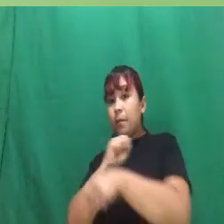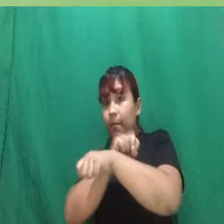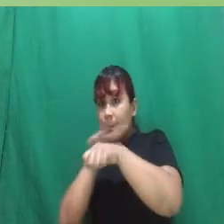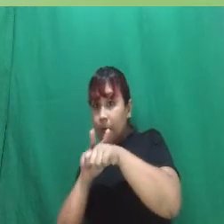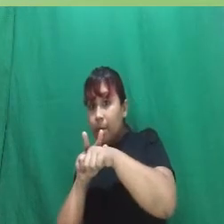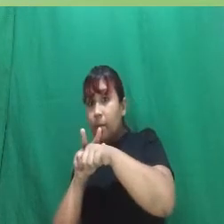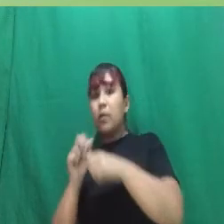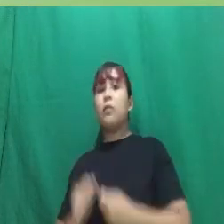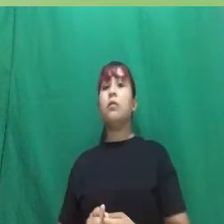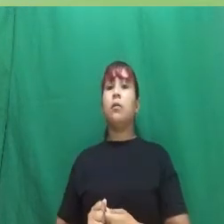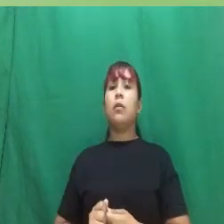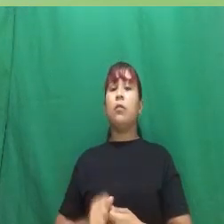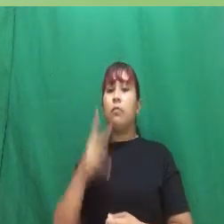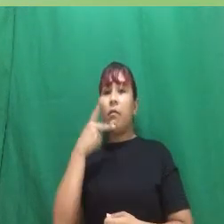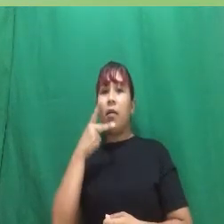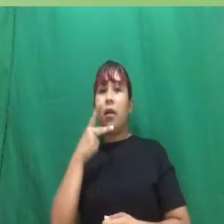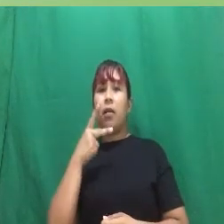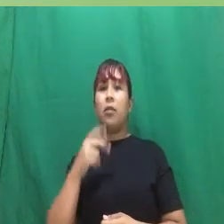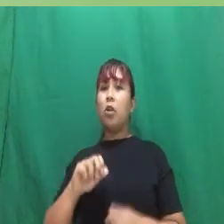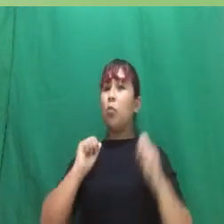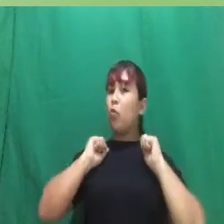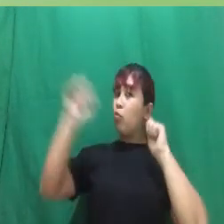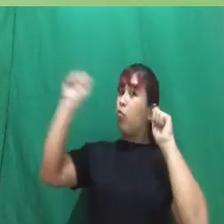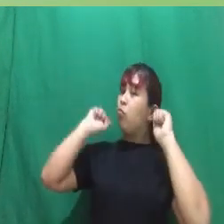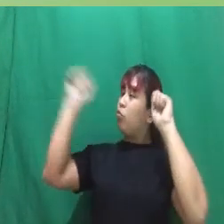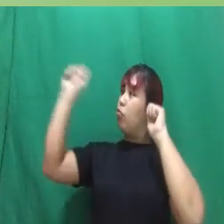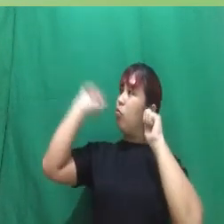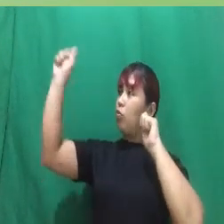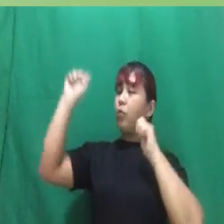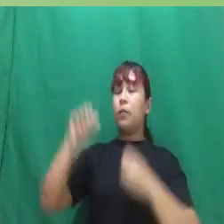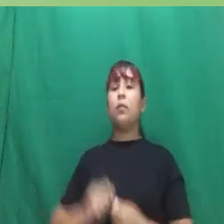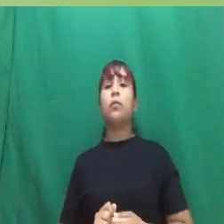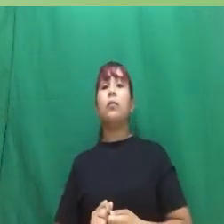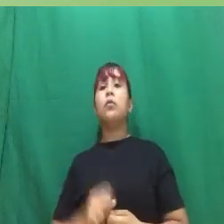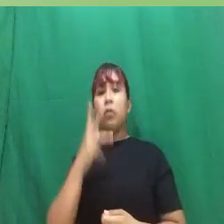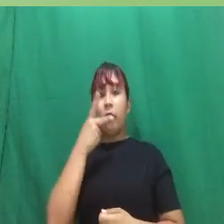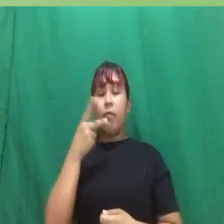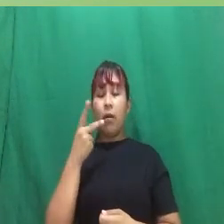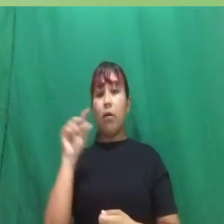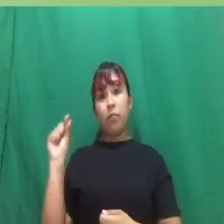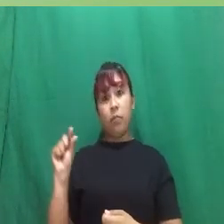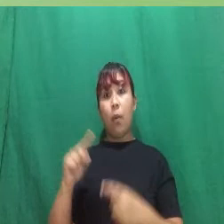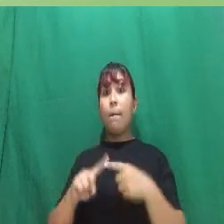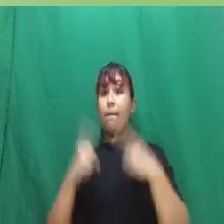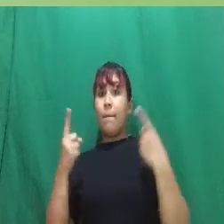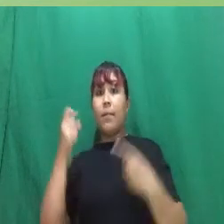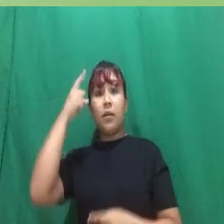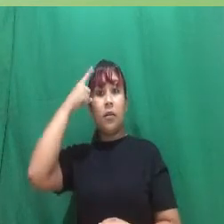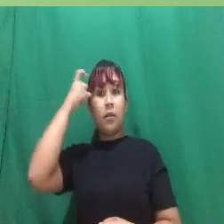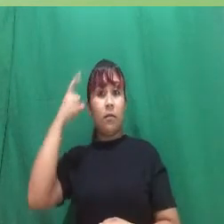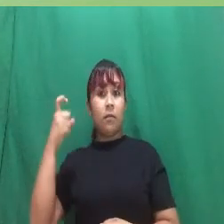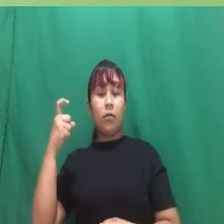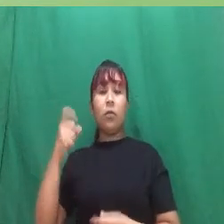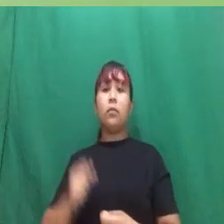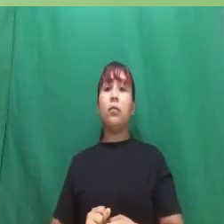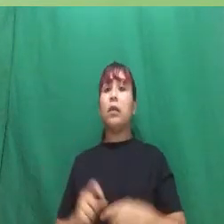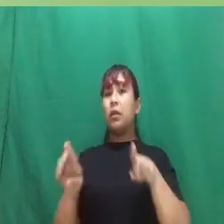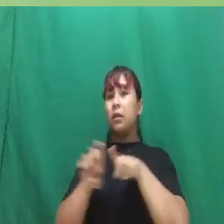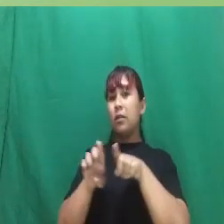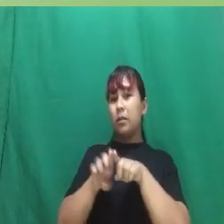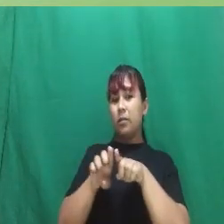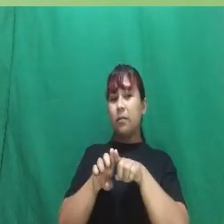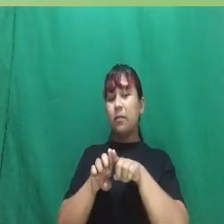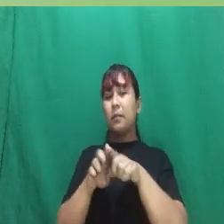né? O desencadear disso. Porque a violência, além da violência policial, existe violência